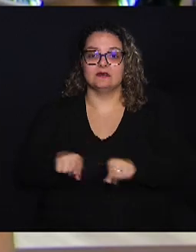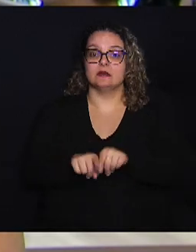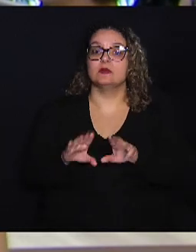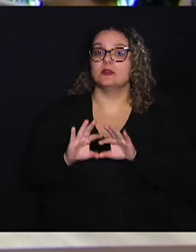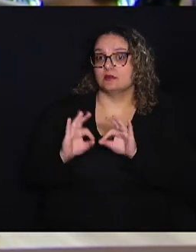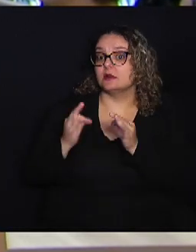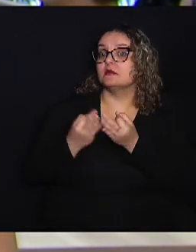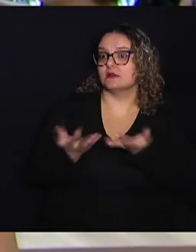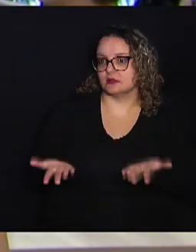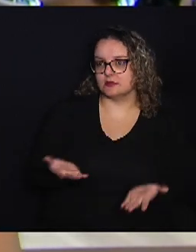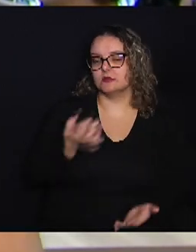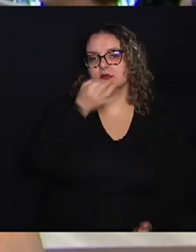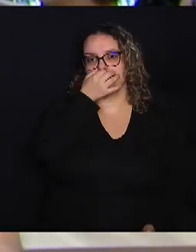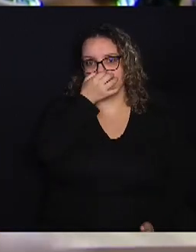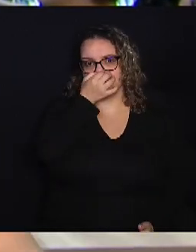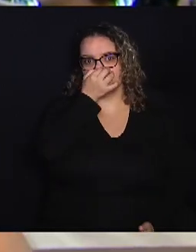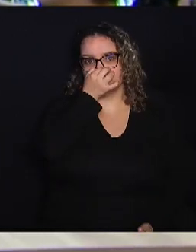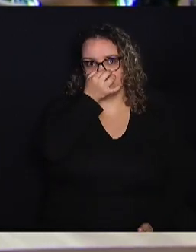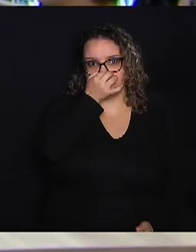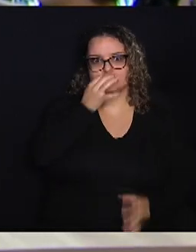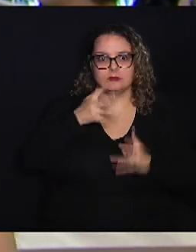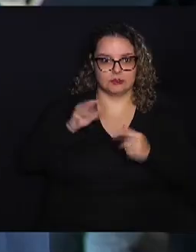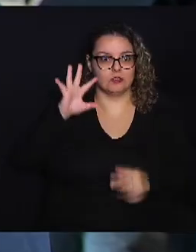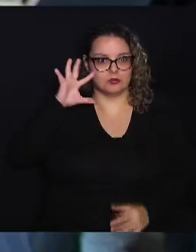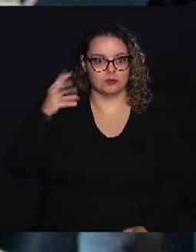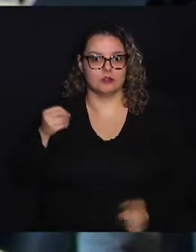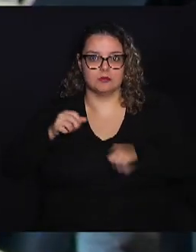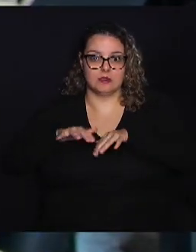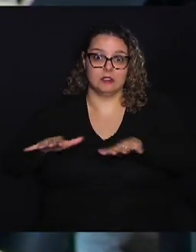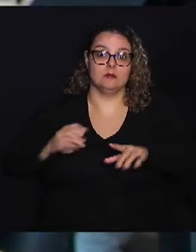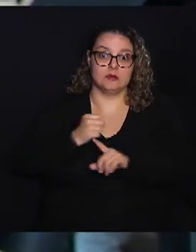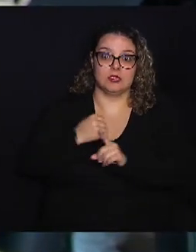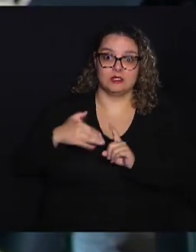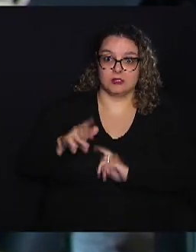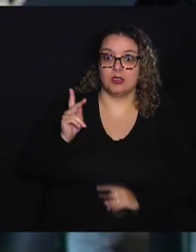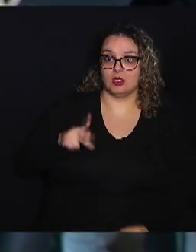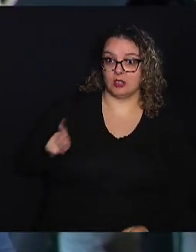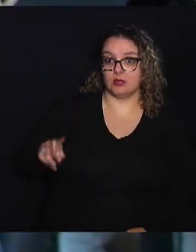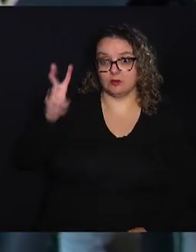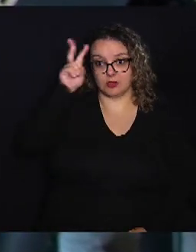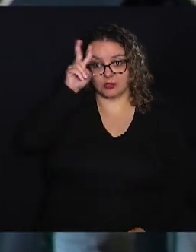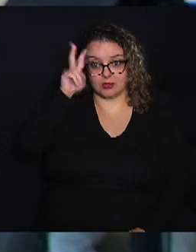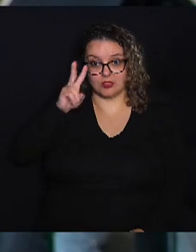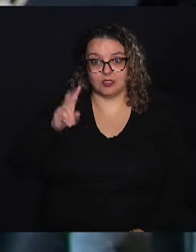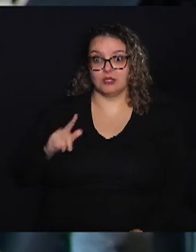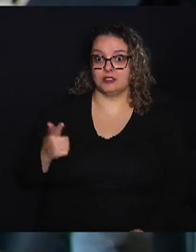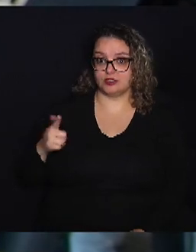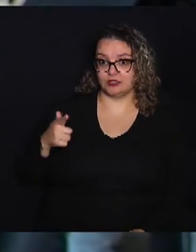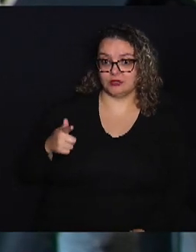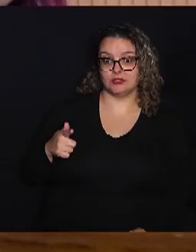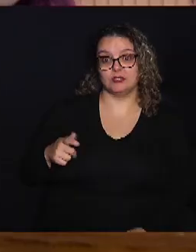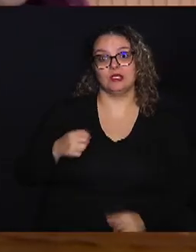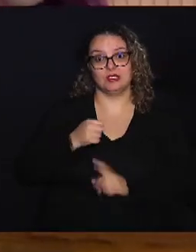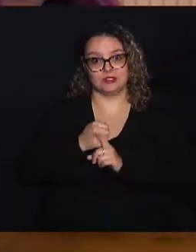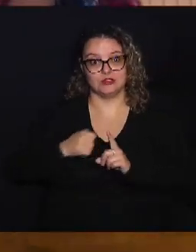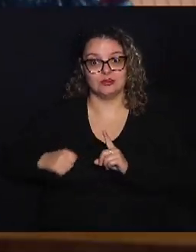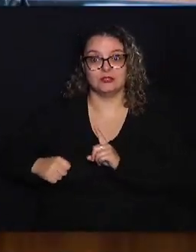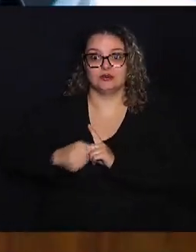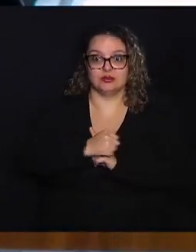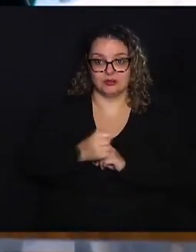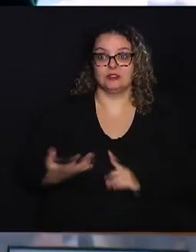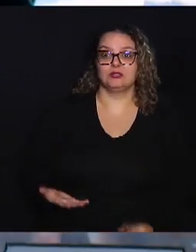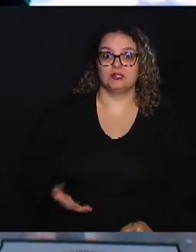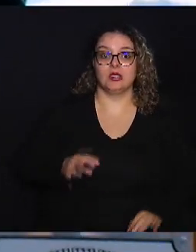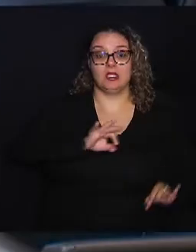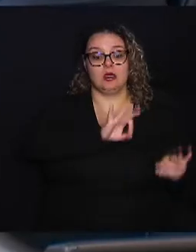familiares, ou seja, disseminam isso para a sociedade. A professora de História, Geografia e Sociologia, que acompanha